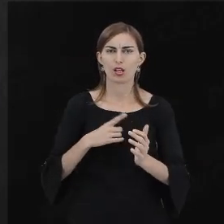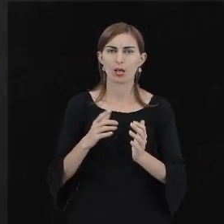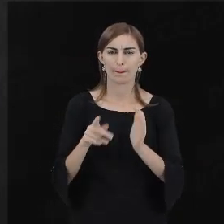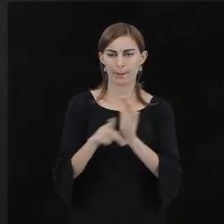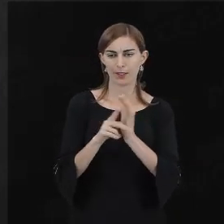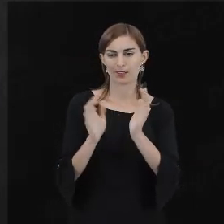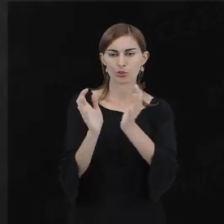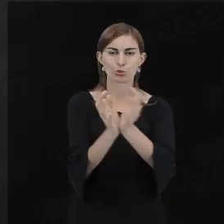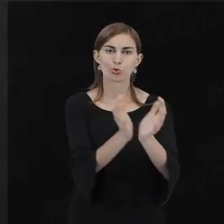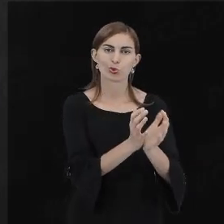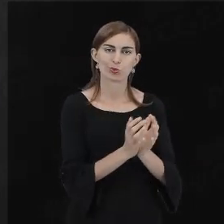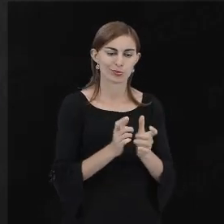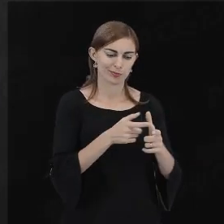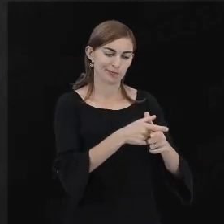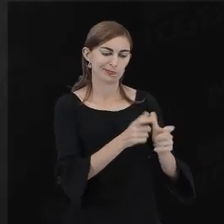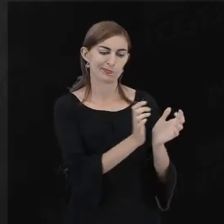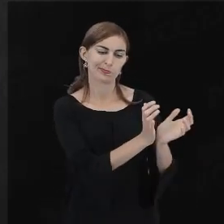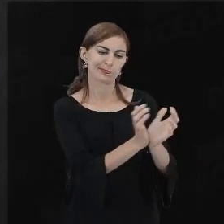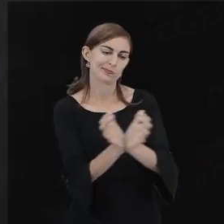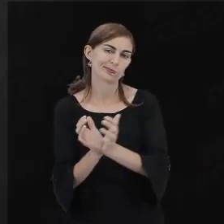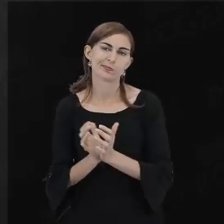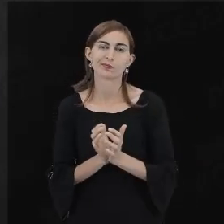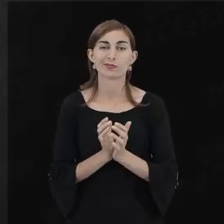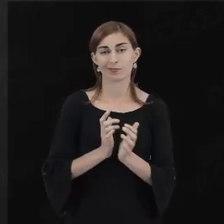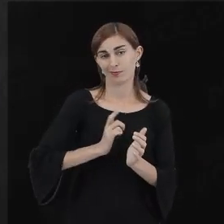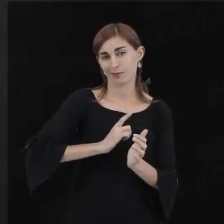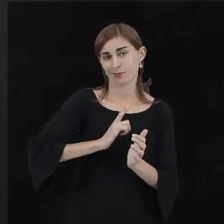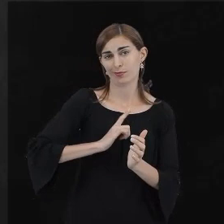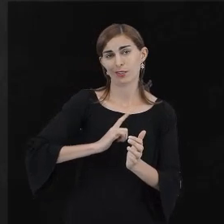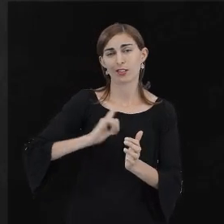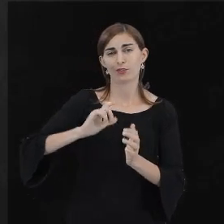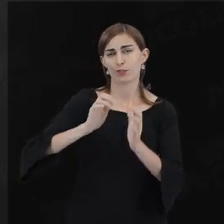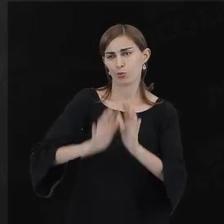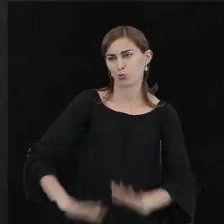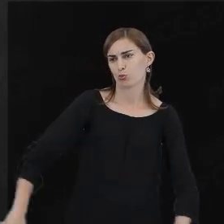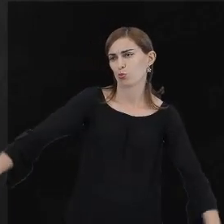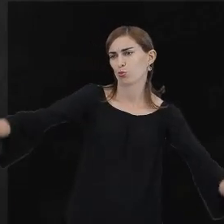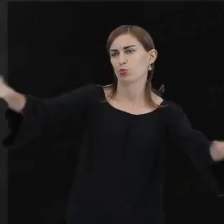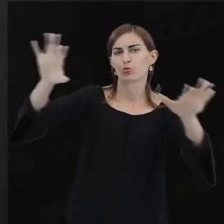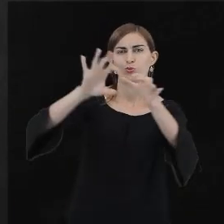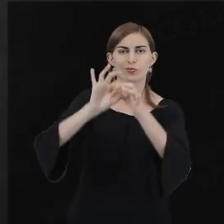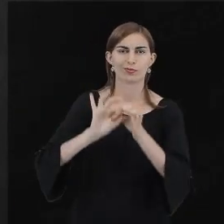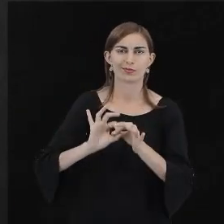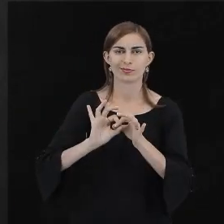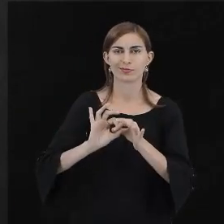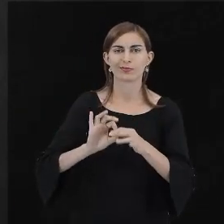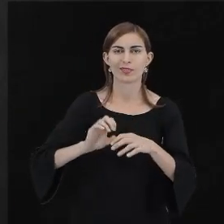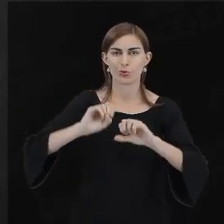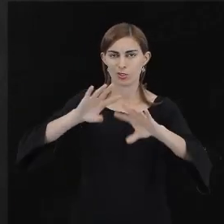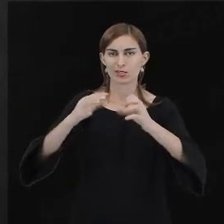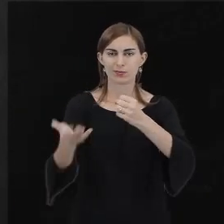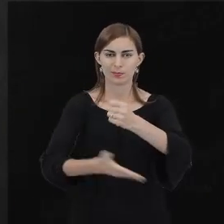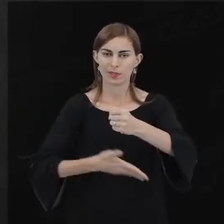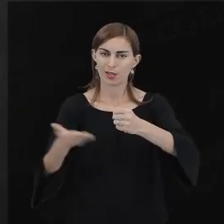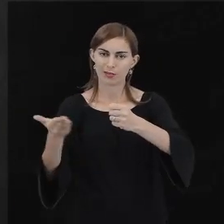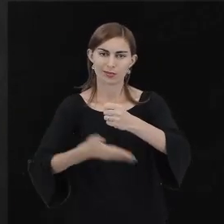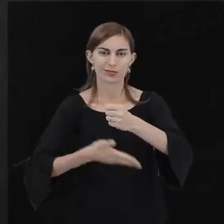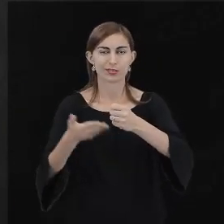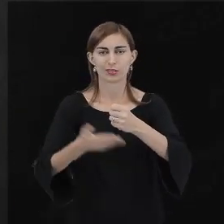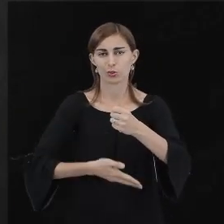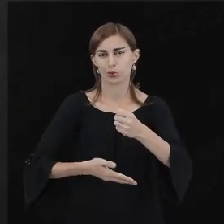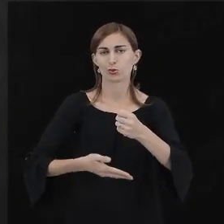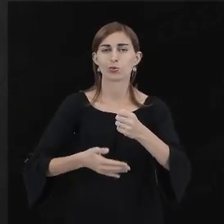grupos e a elite econômica, e a gente teve, a partir da universalização da educação básica,